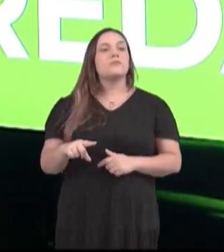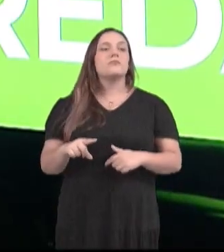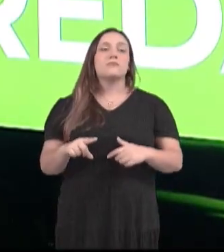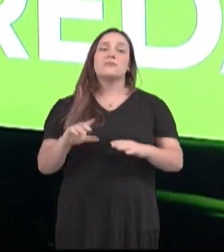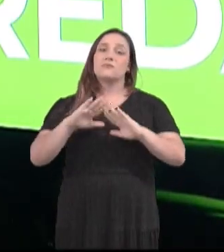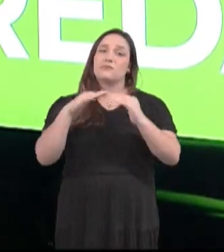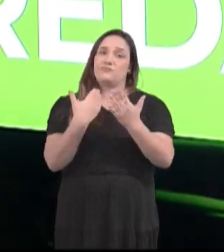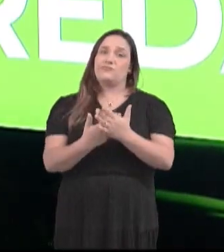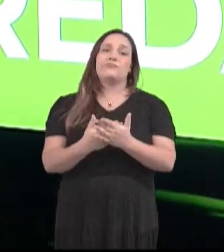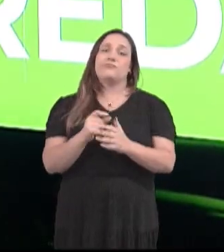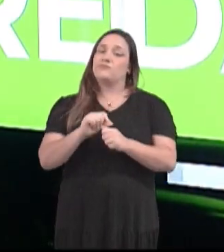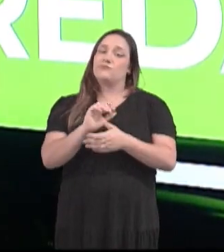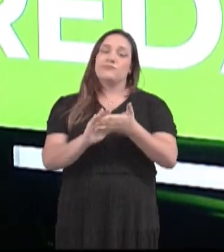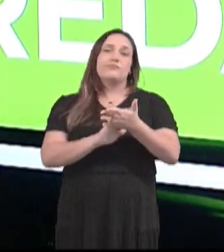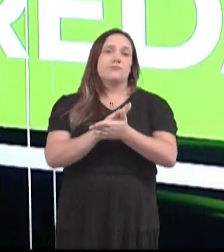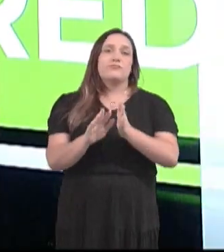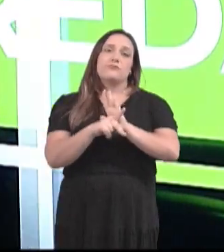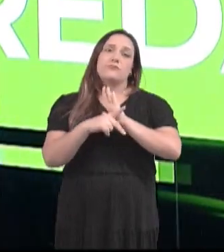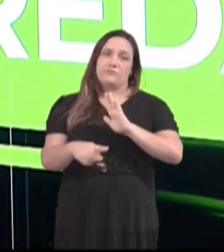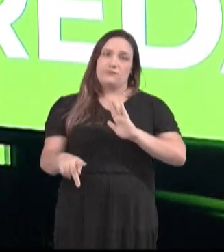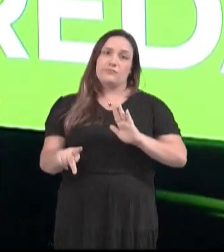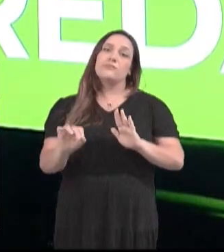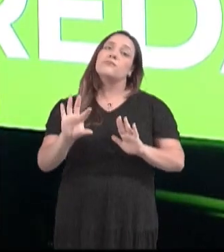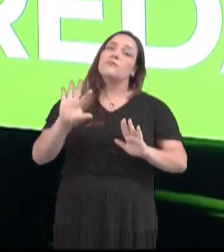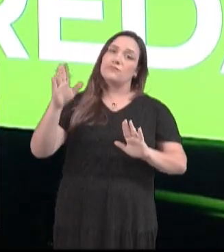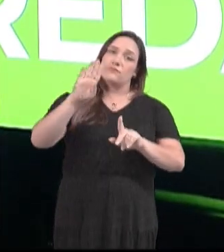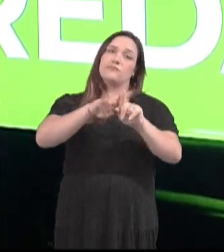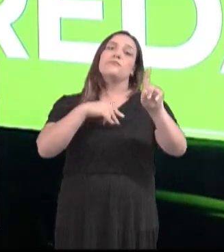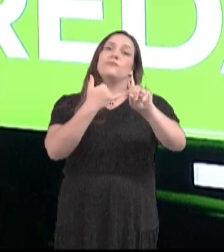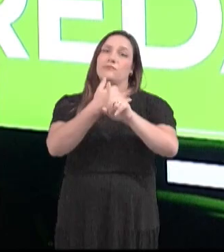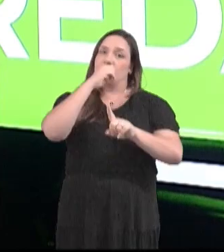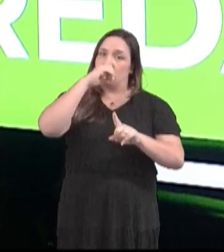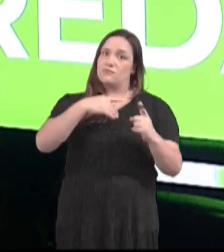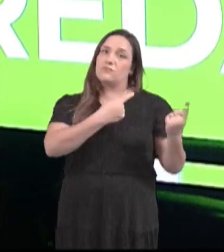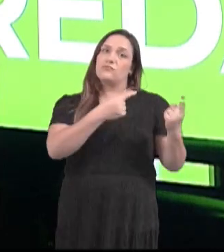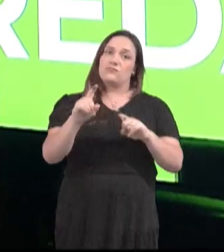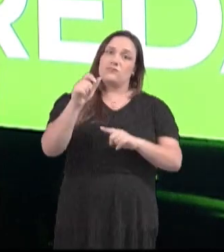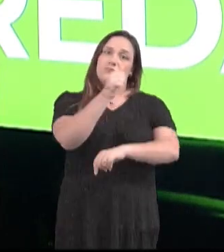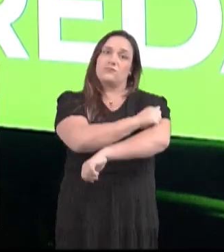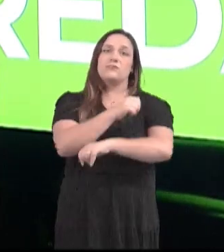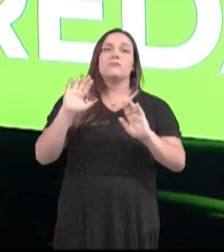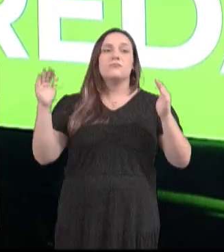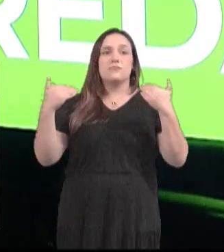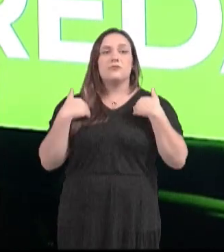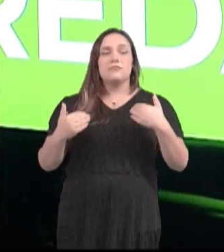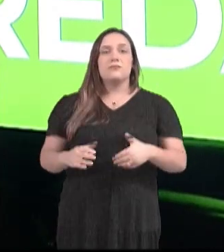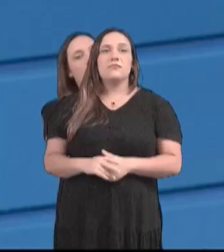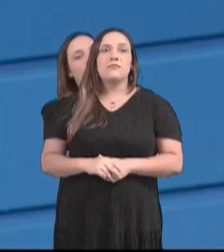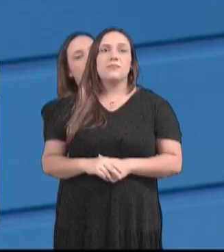uma escola numa situação de violência contra um estudante autista.